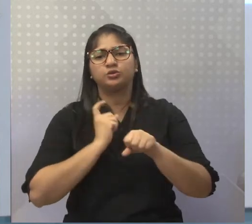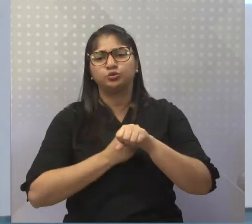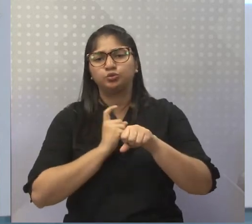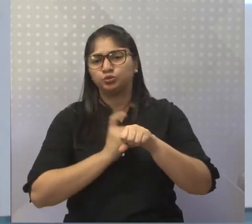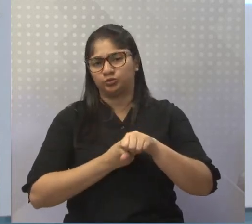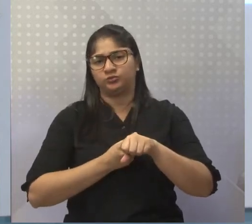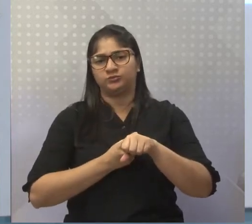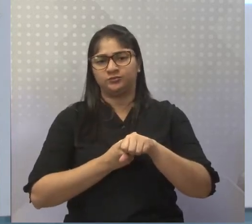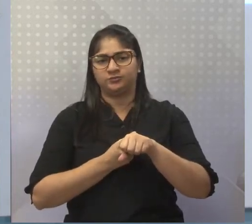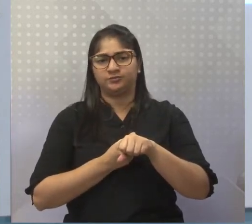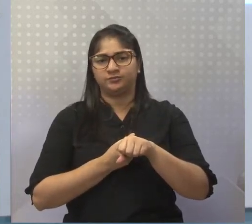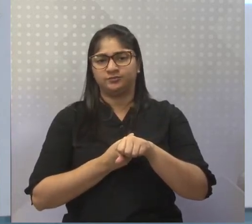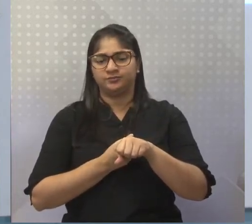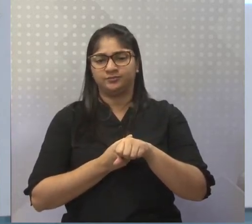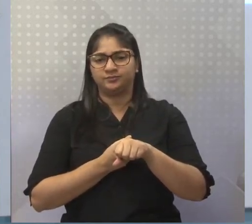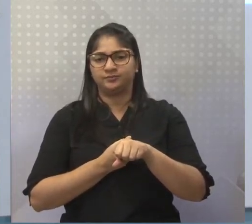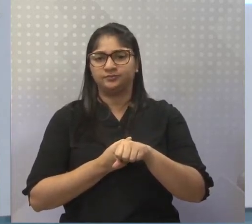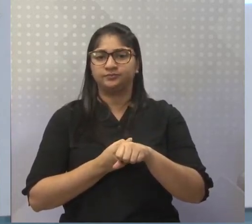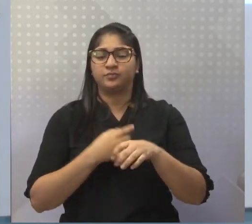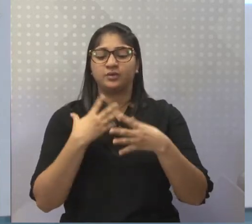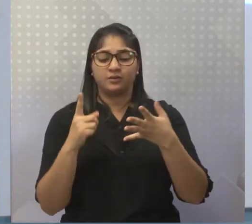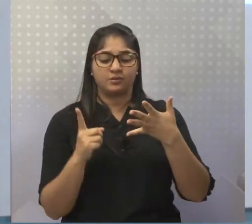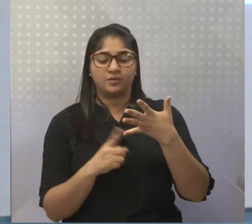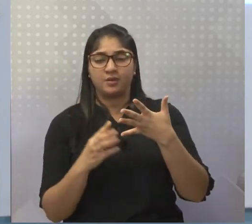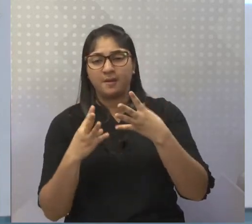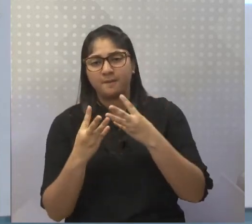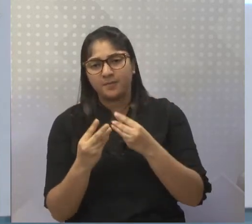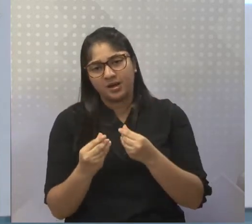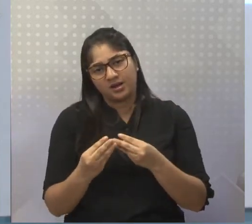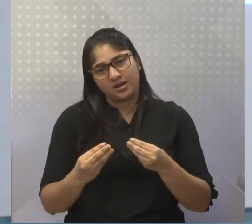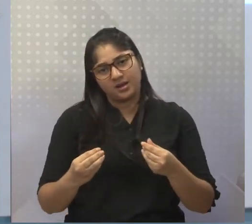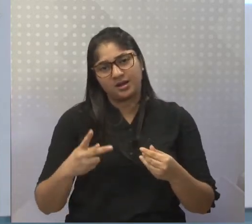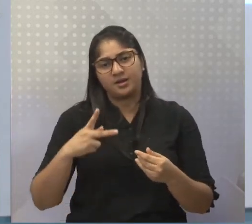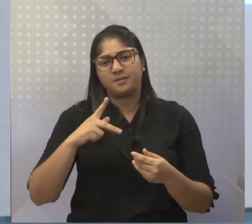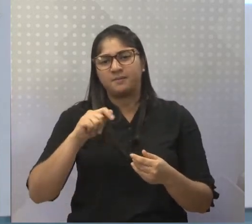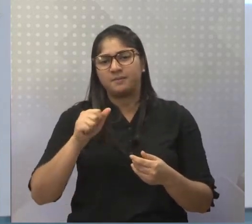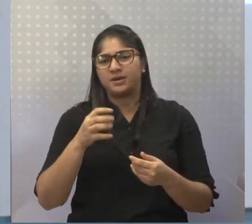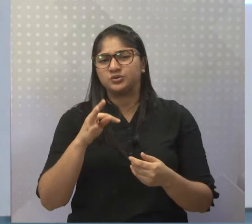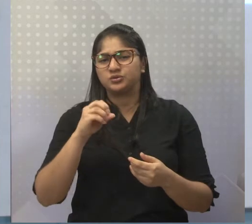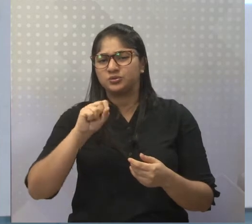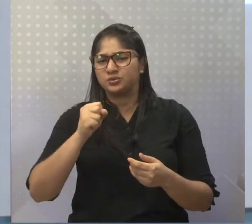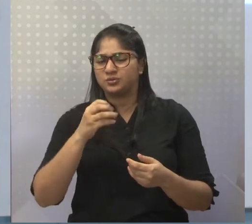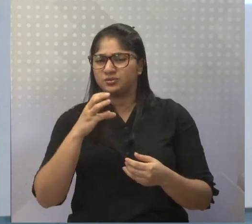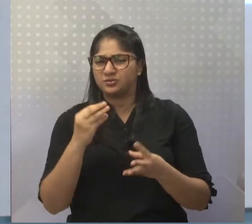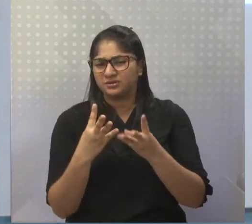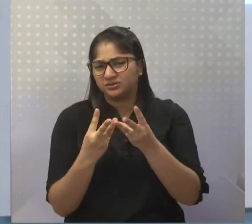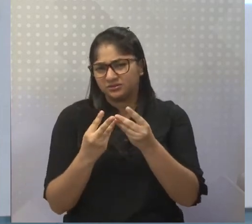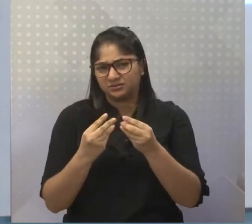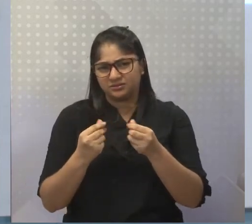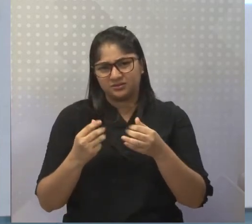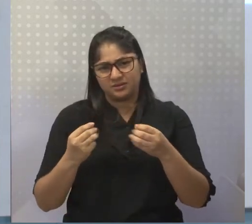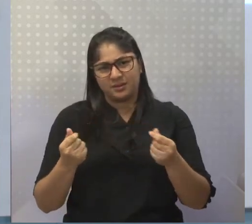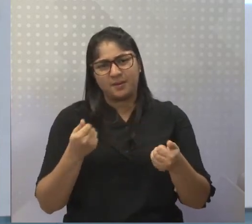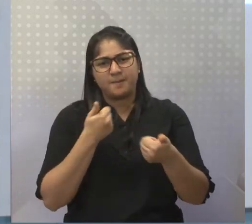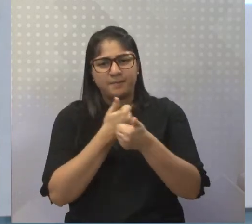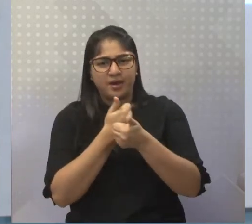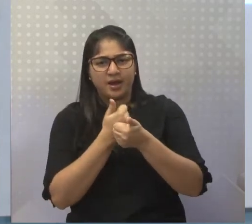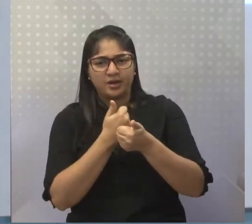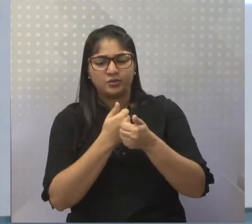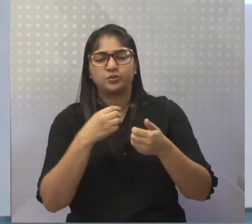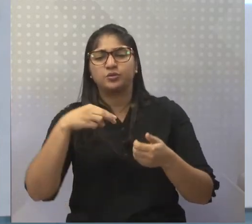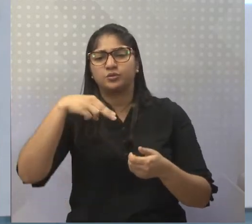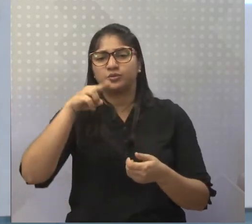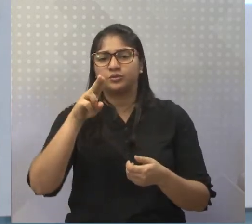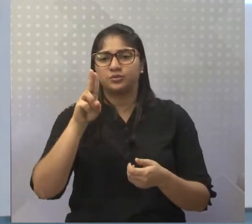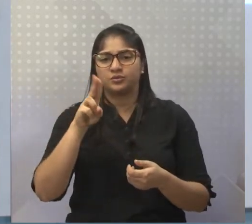sólido rochas mais sólidas o matéria mais pastoso tá no manto inferior tá ali já próximo do núcleo onde